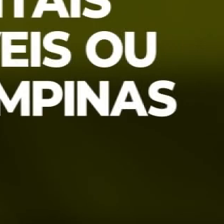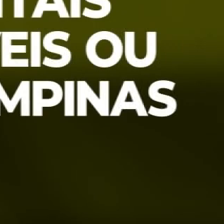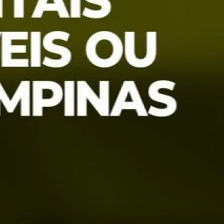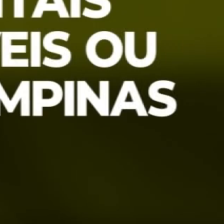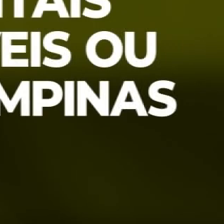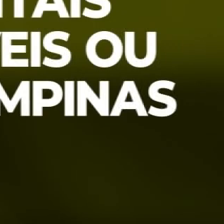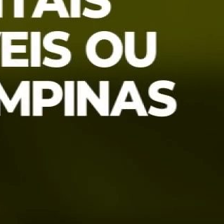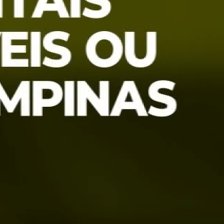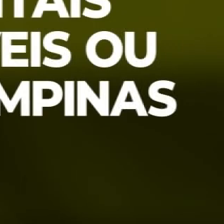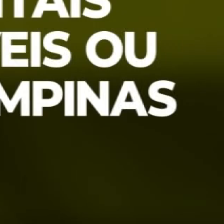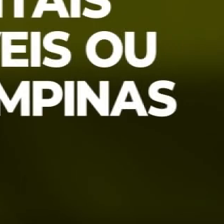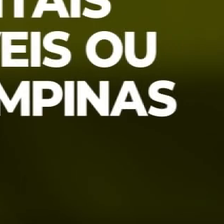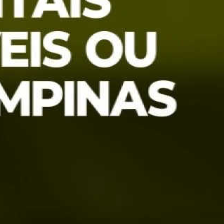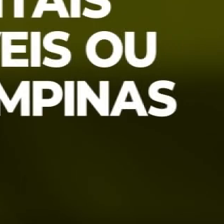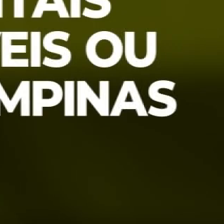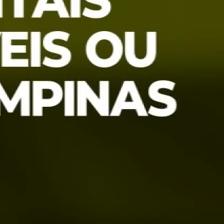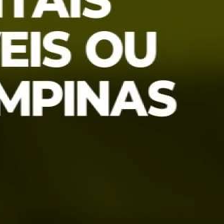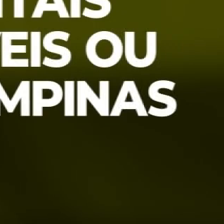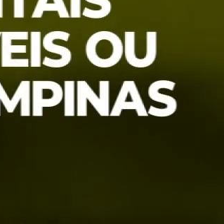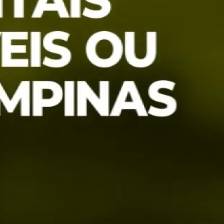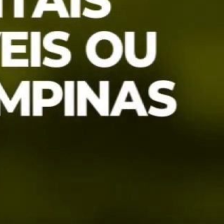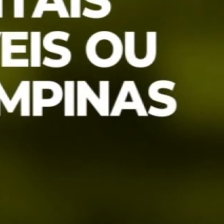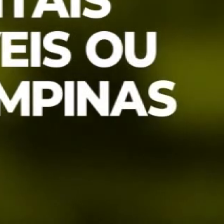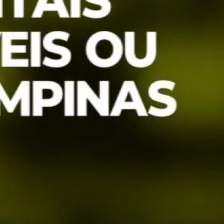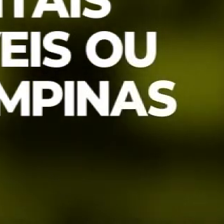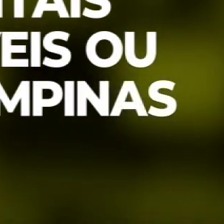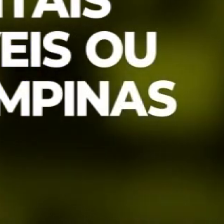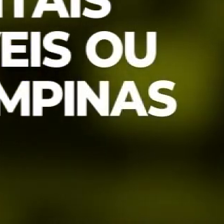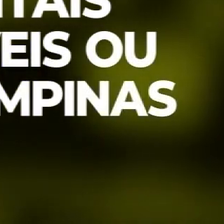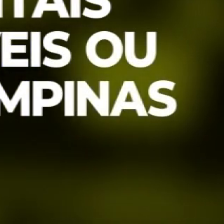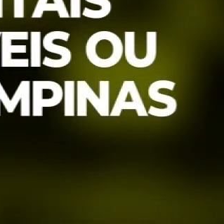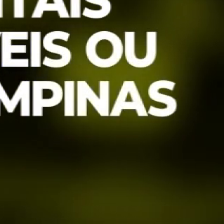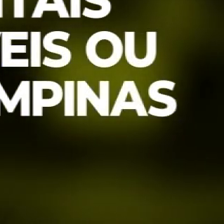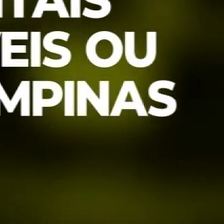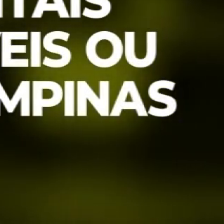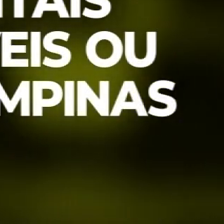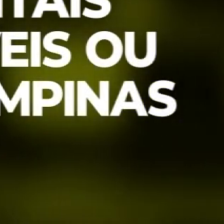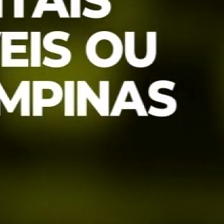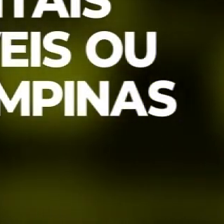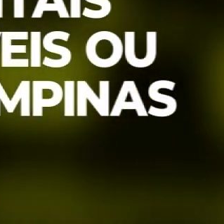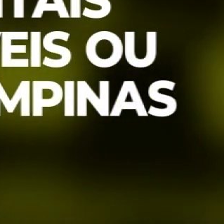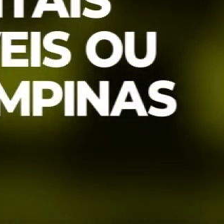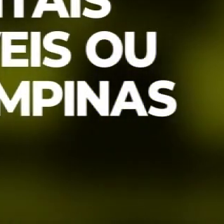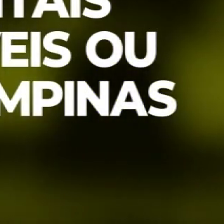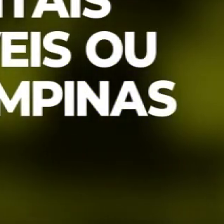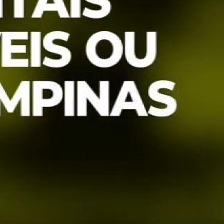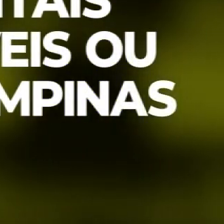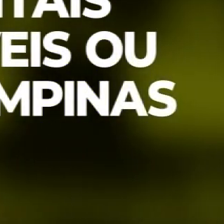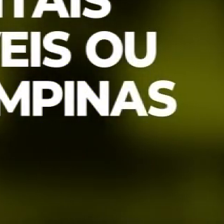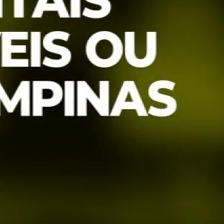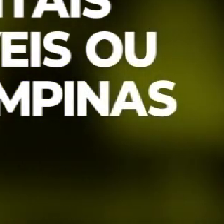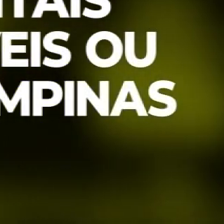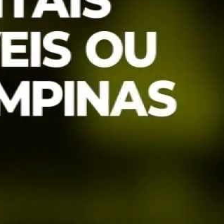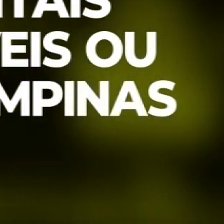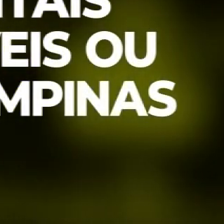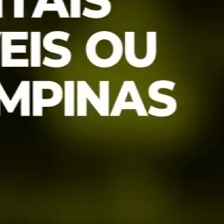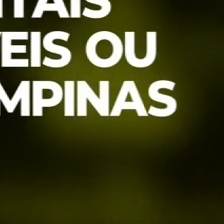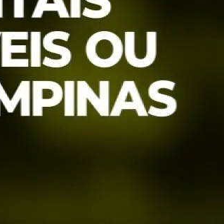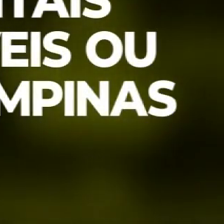total ao projeto de lei complementar número 32 de 2019, com emendas de autoria do presidente da Câmara,